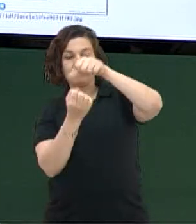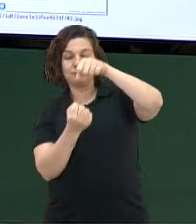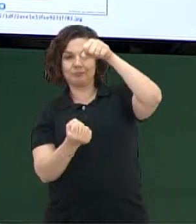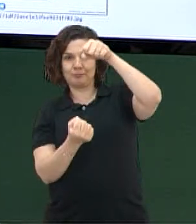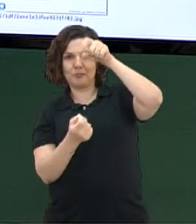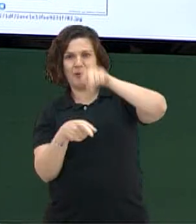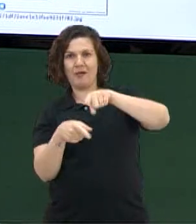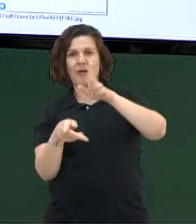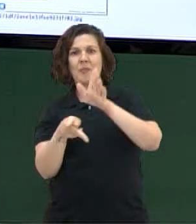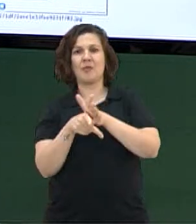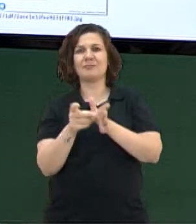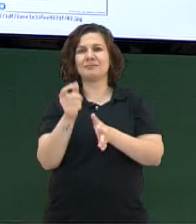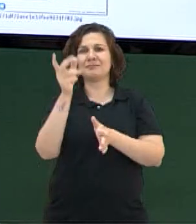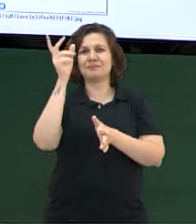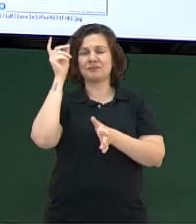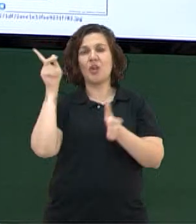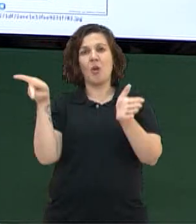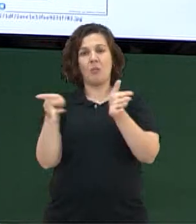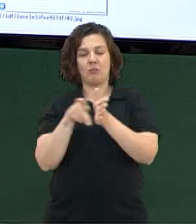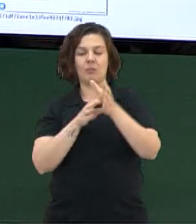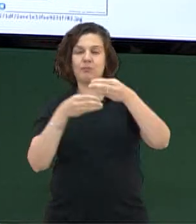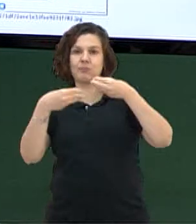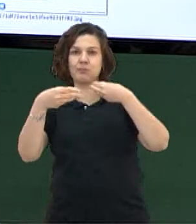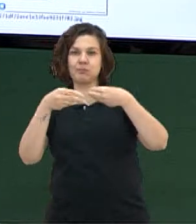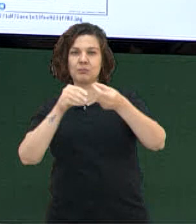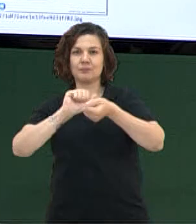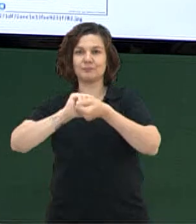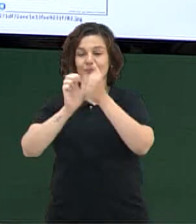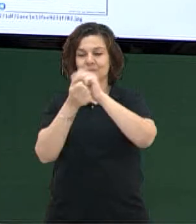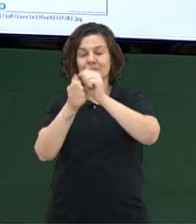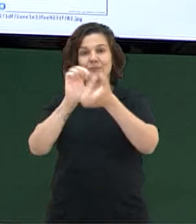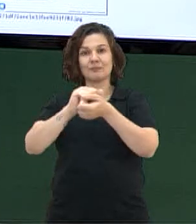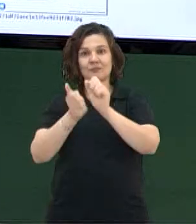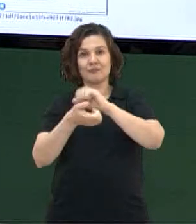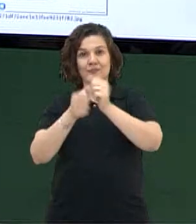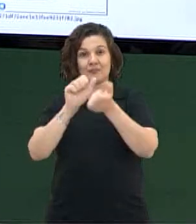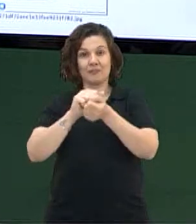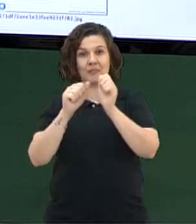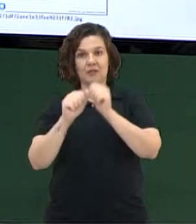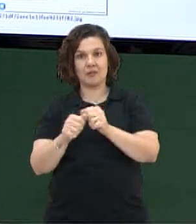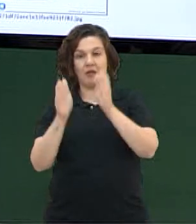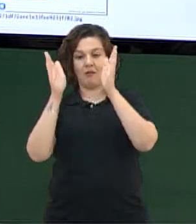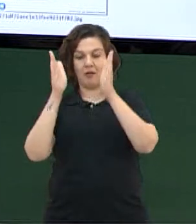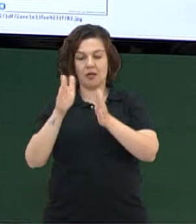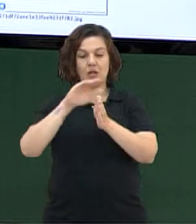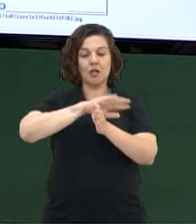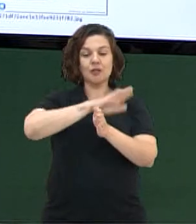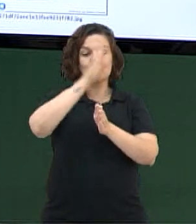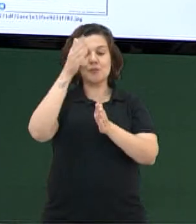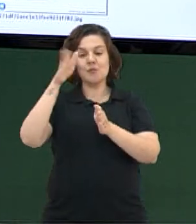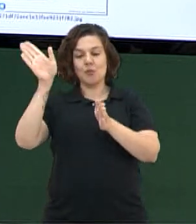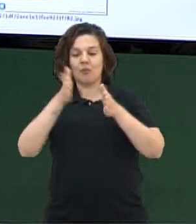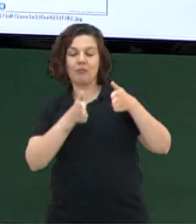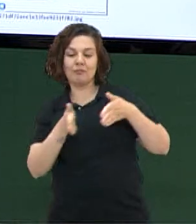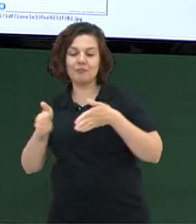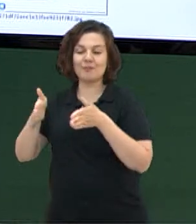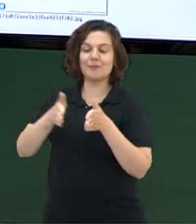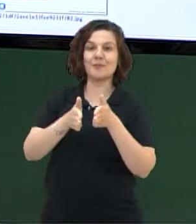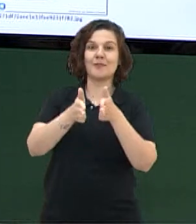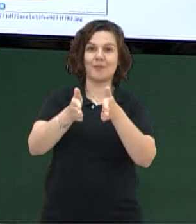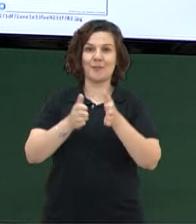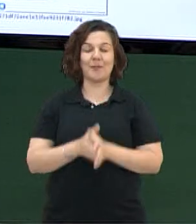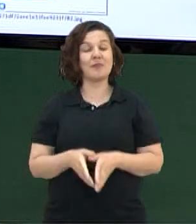história. E foi feito em uma placa de argila e representa uma região entre duas montanhas e um rio ali correndo ao meio.